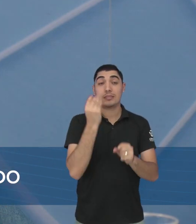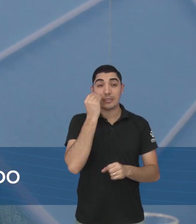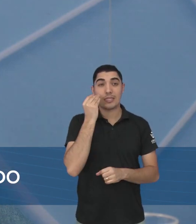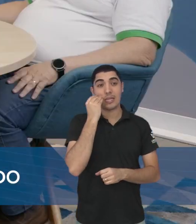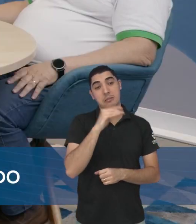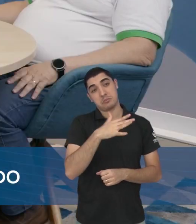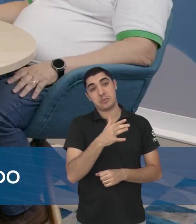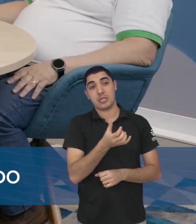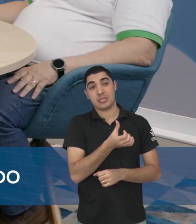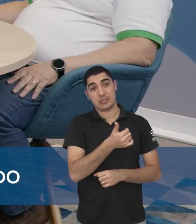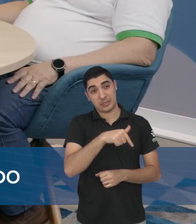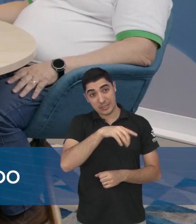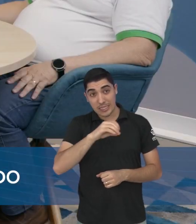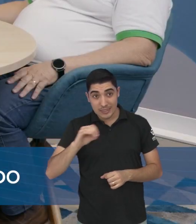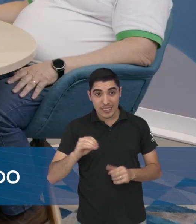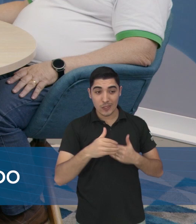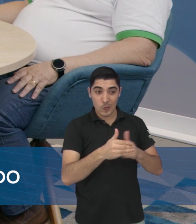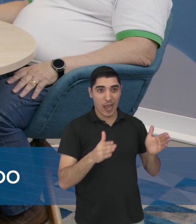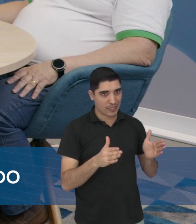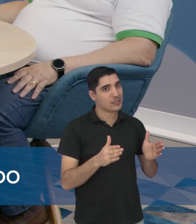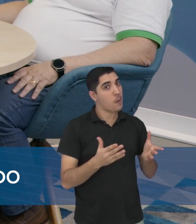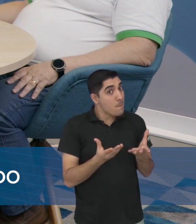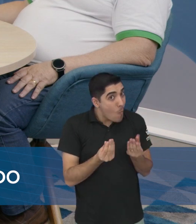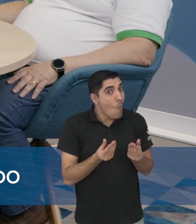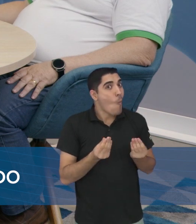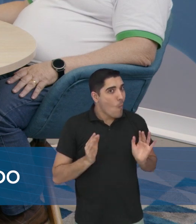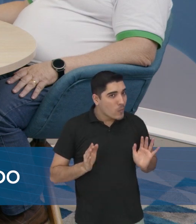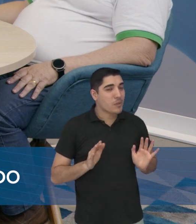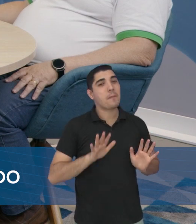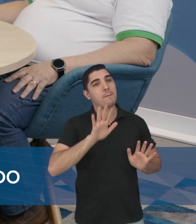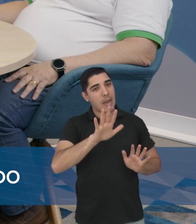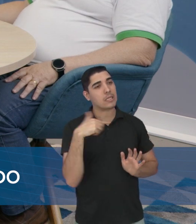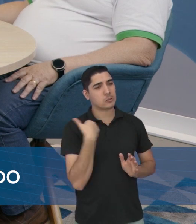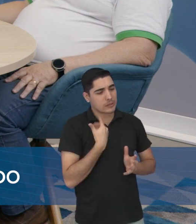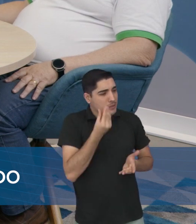bombons. Então, é bastante. Mas a